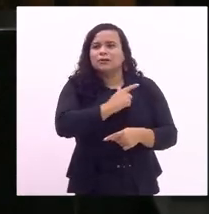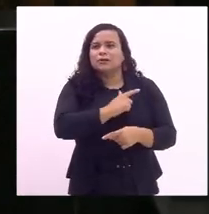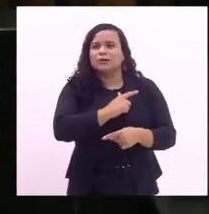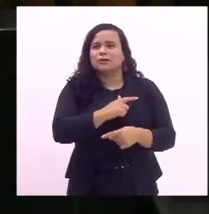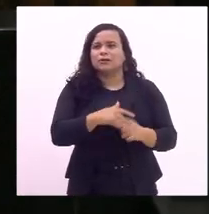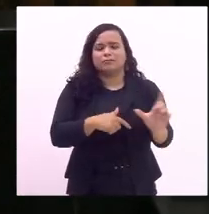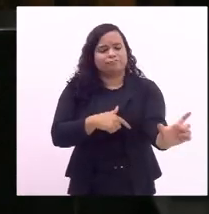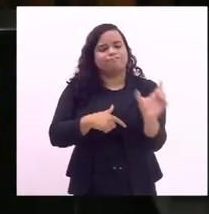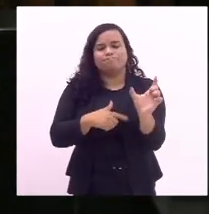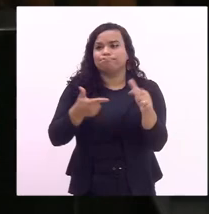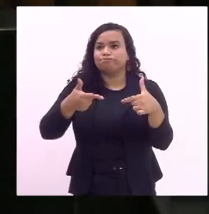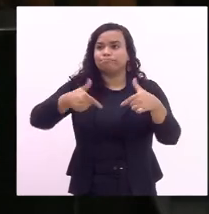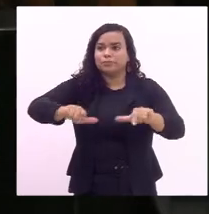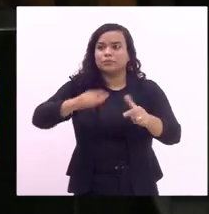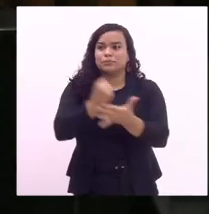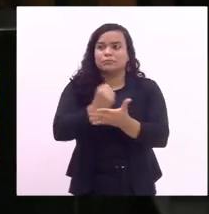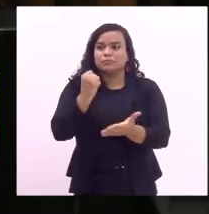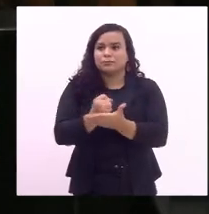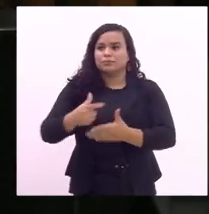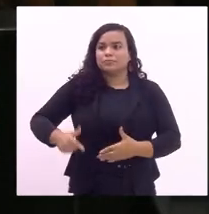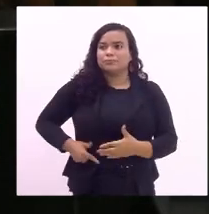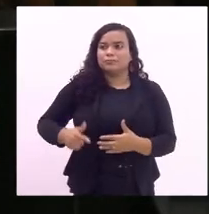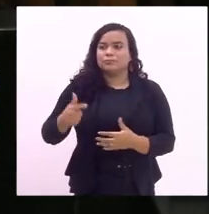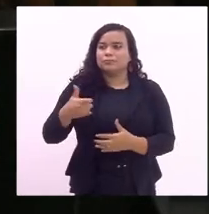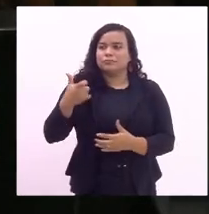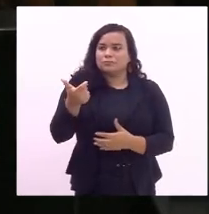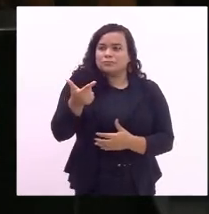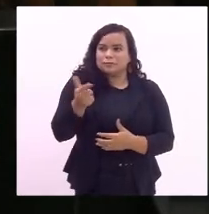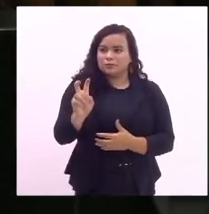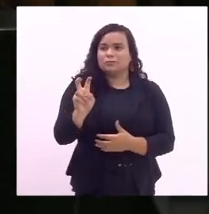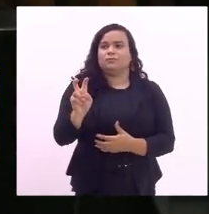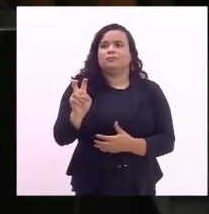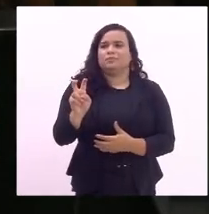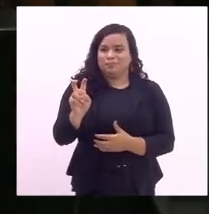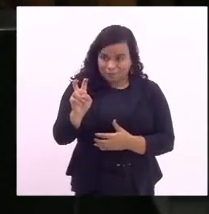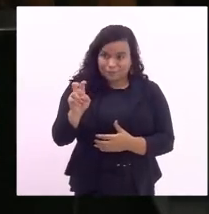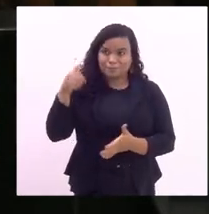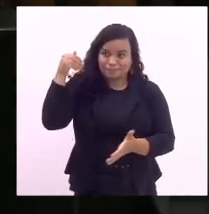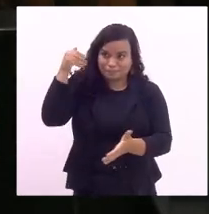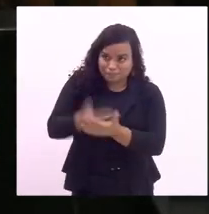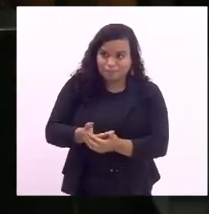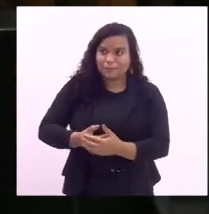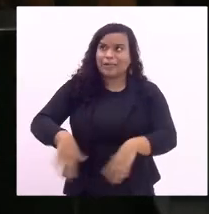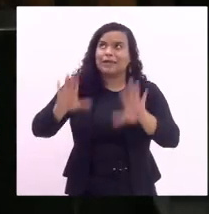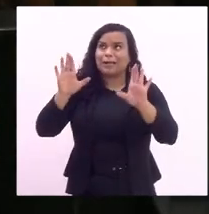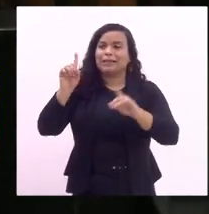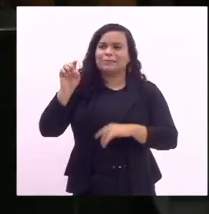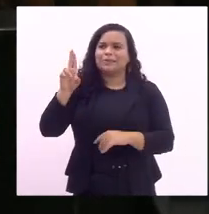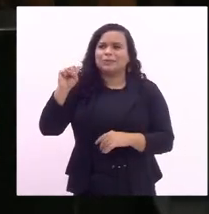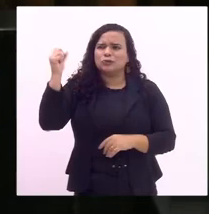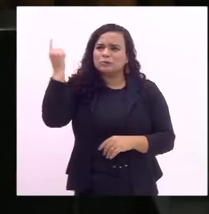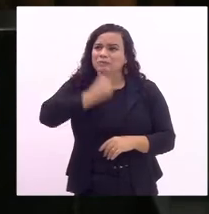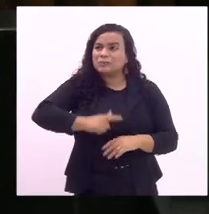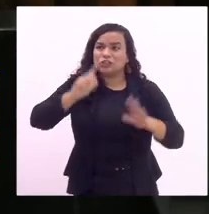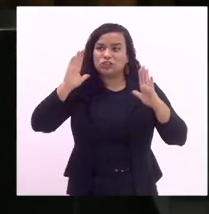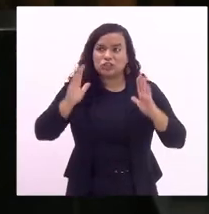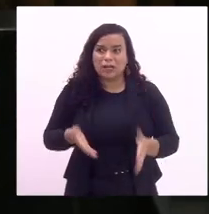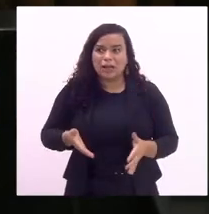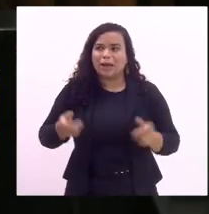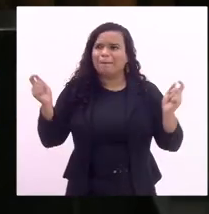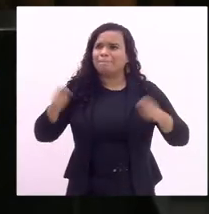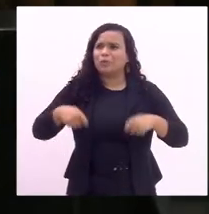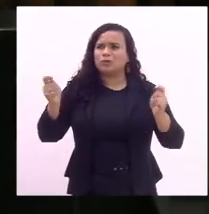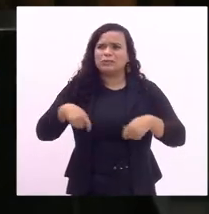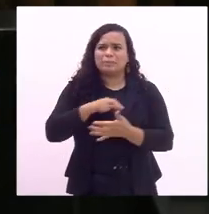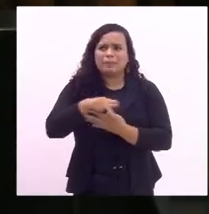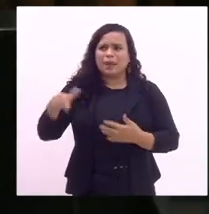meu certificado de registro com 25 anos e, graças a Deus, já lotei toda a possibilidade